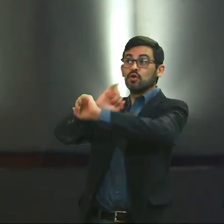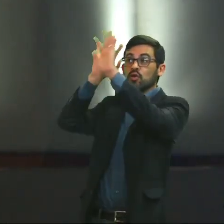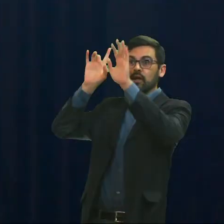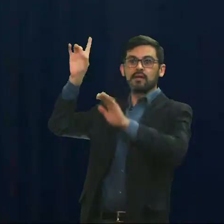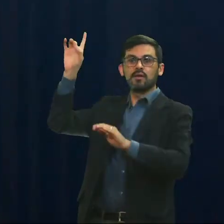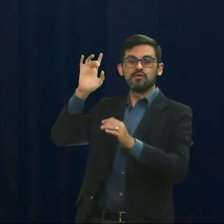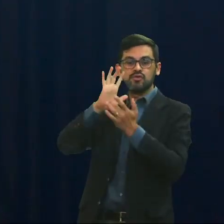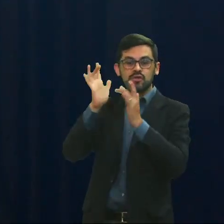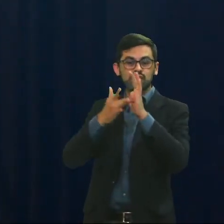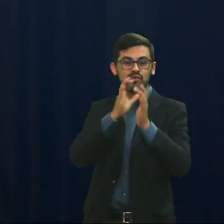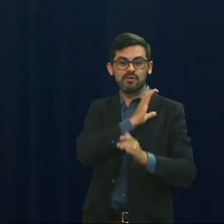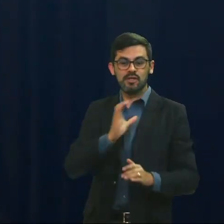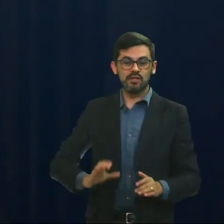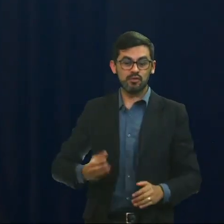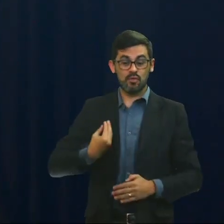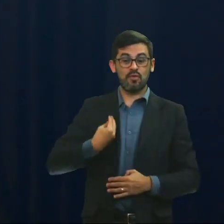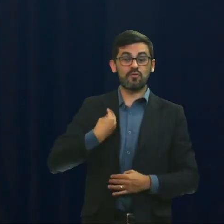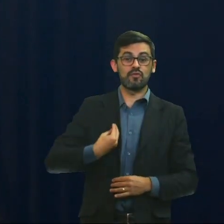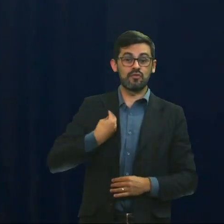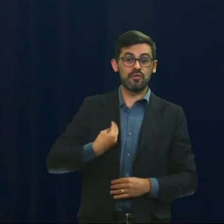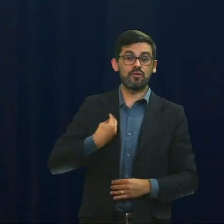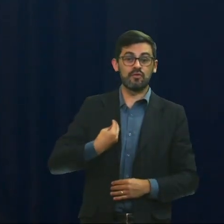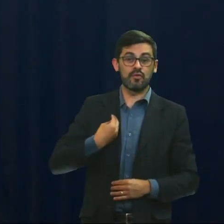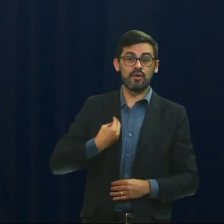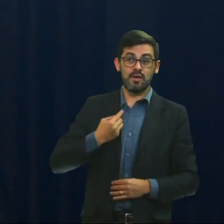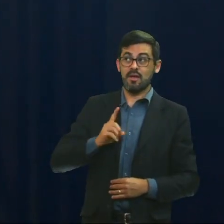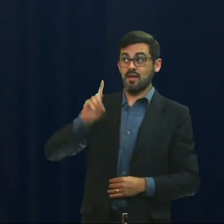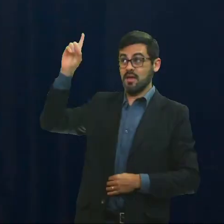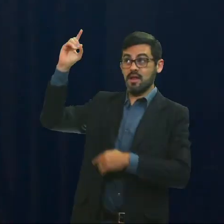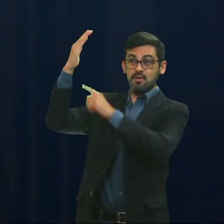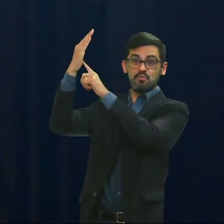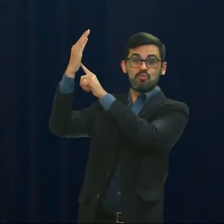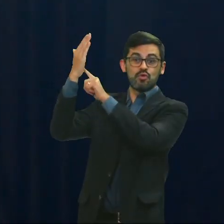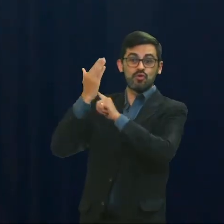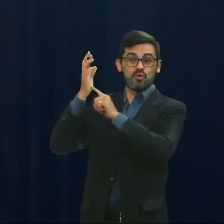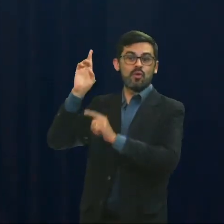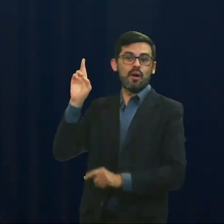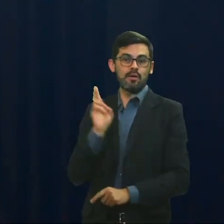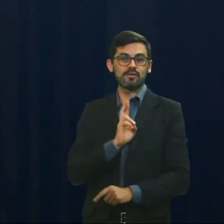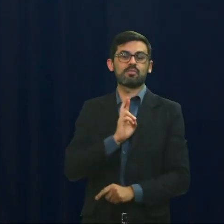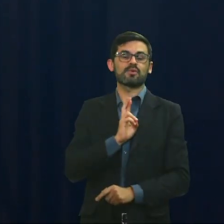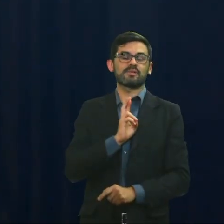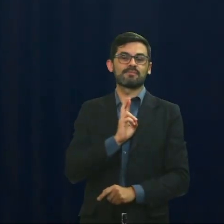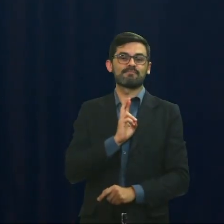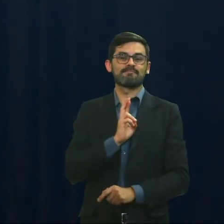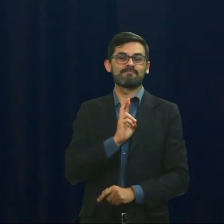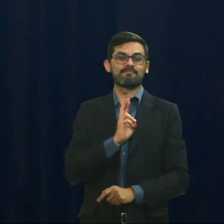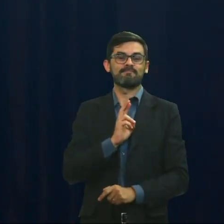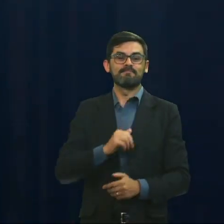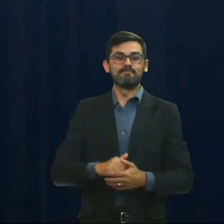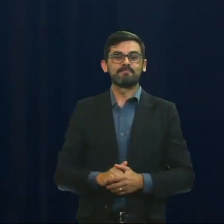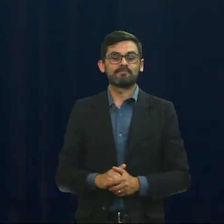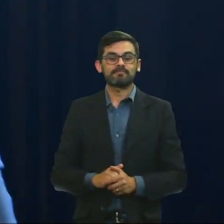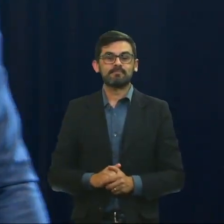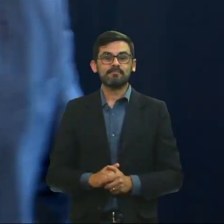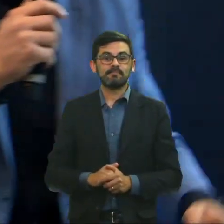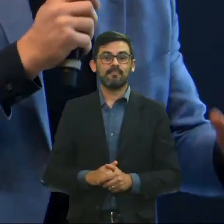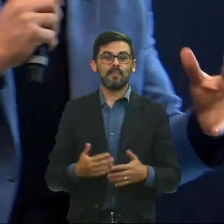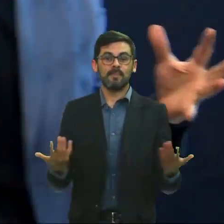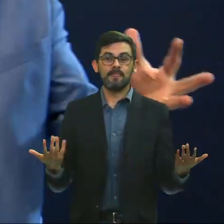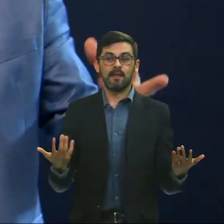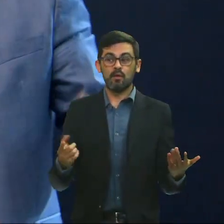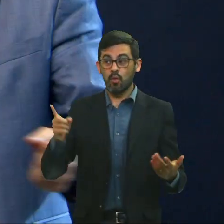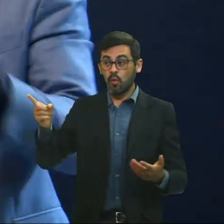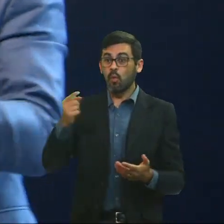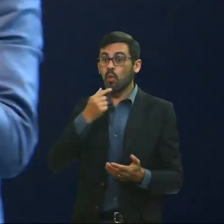Cristo vive, Ele resolveu este problema. E ele disse, o